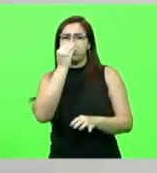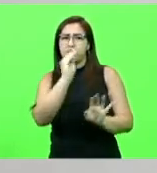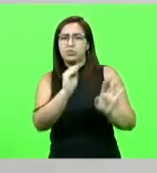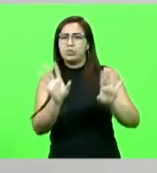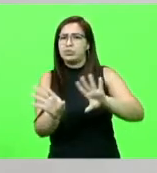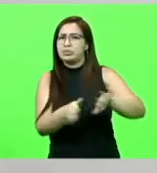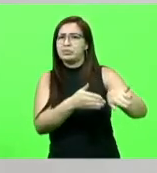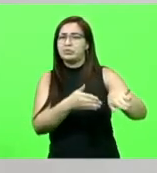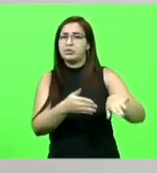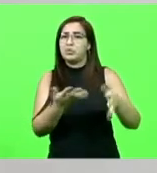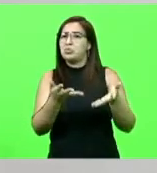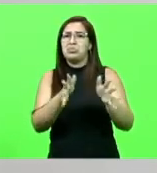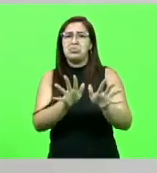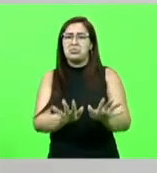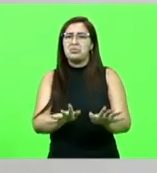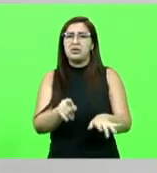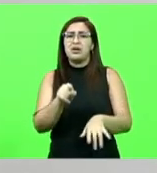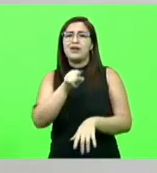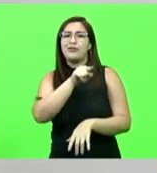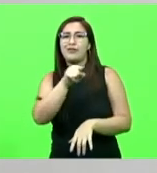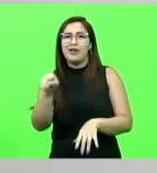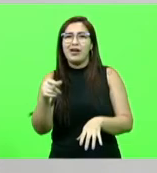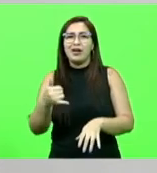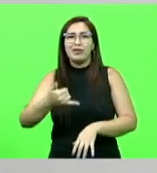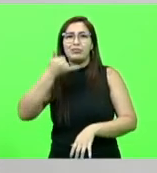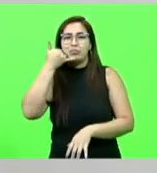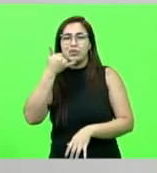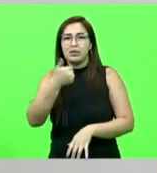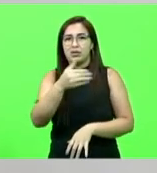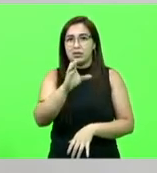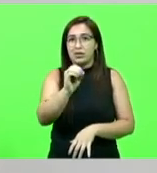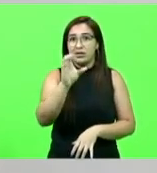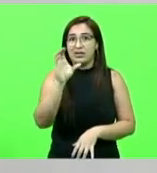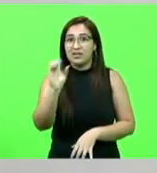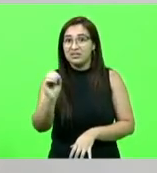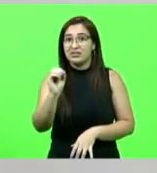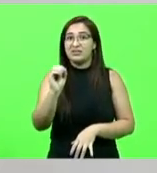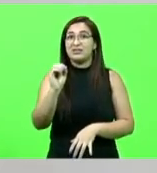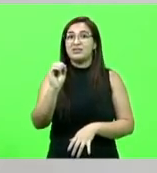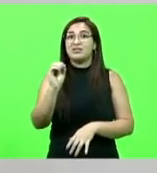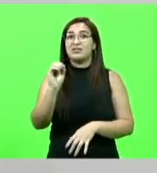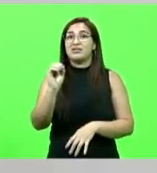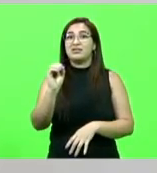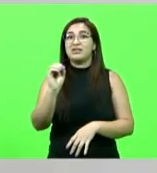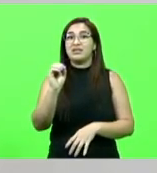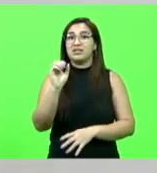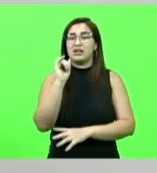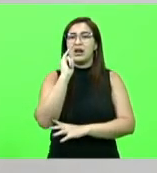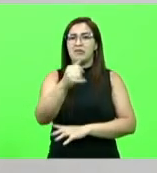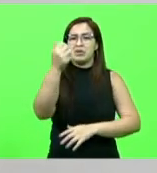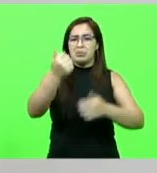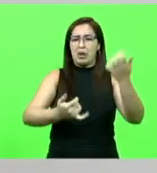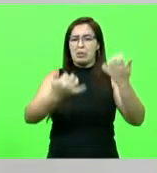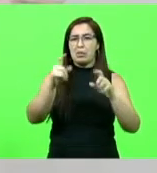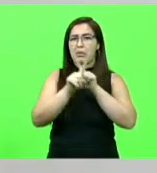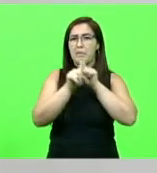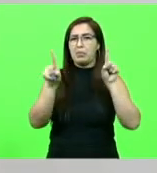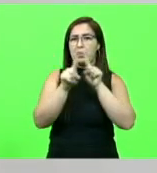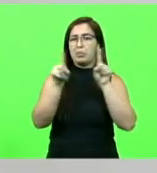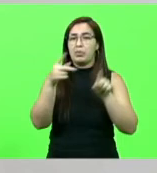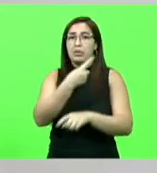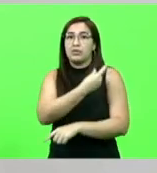Não quero mais que o Disque 100 receba falas sobre